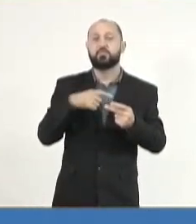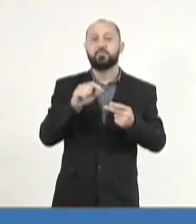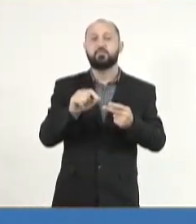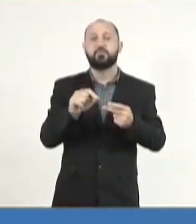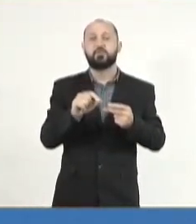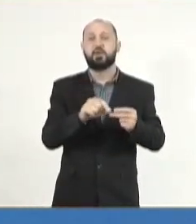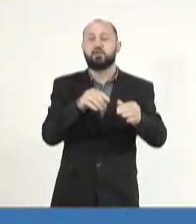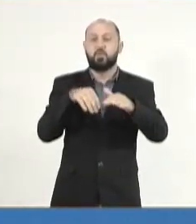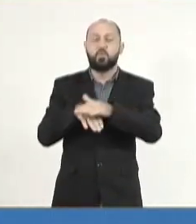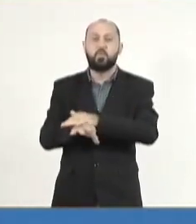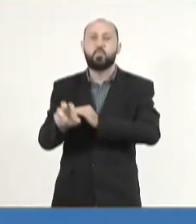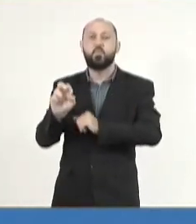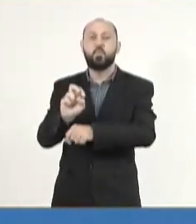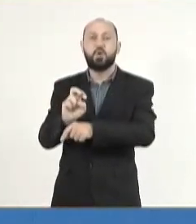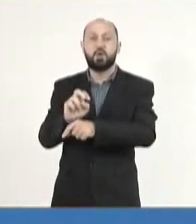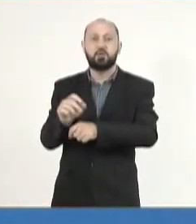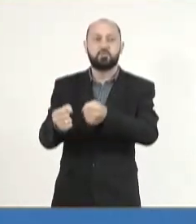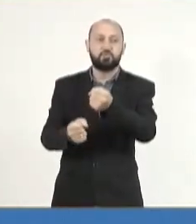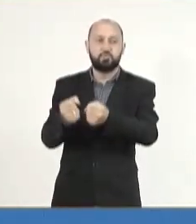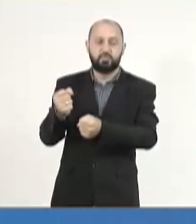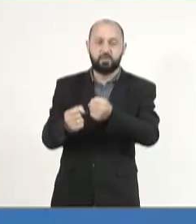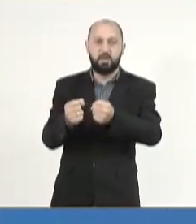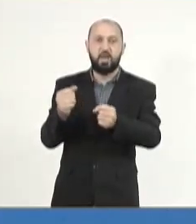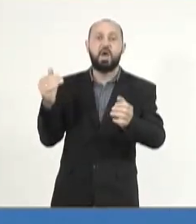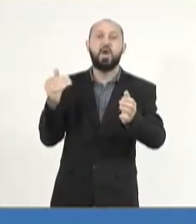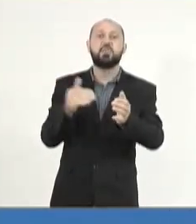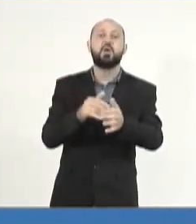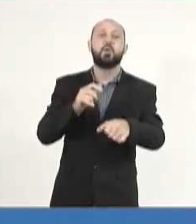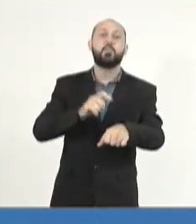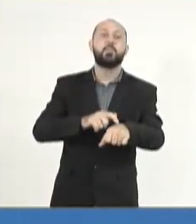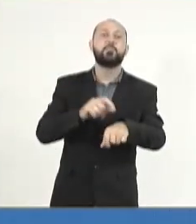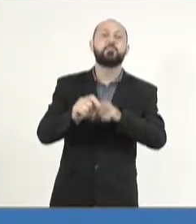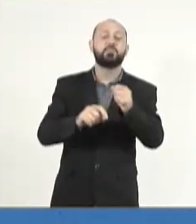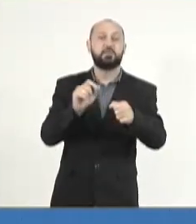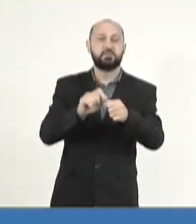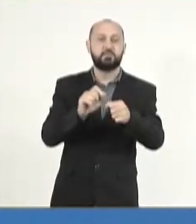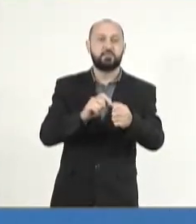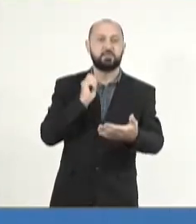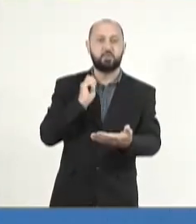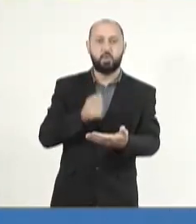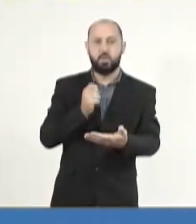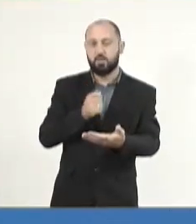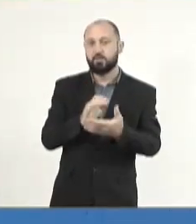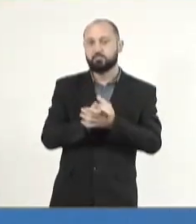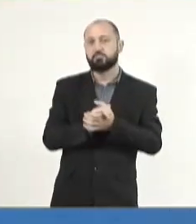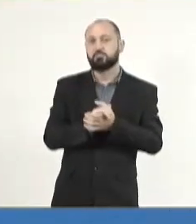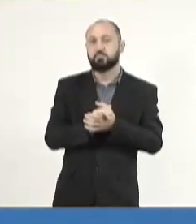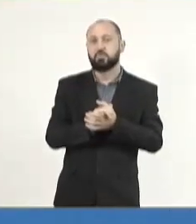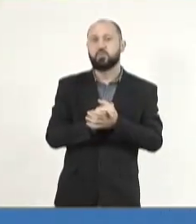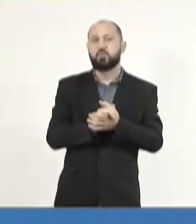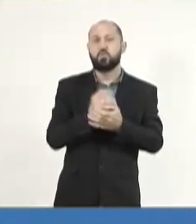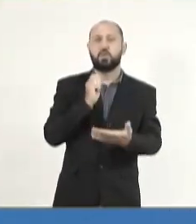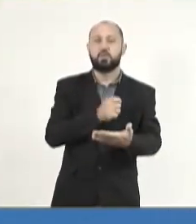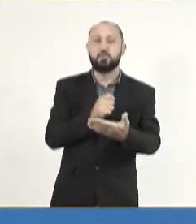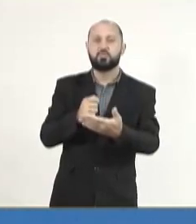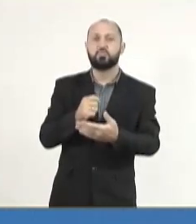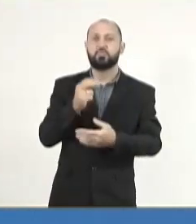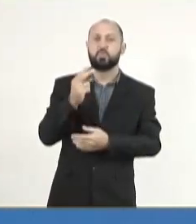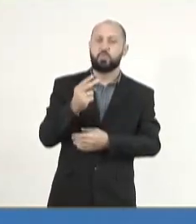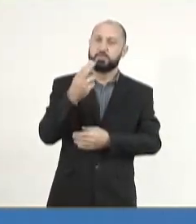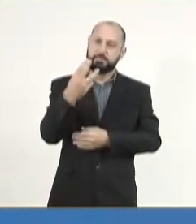como depositária do veículo até o período em que realizar o leilão. Como os leilões demoram 2,